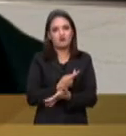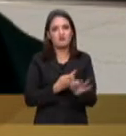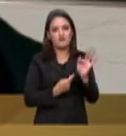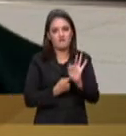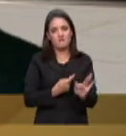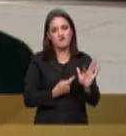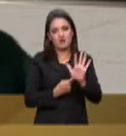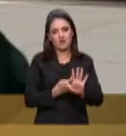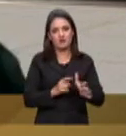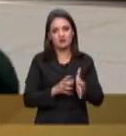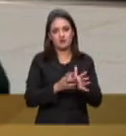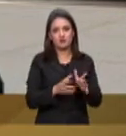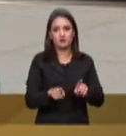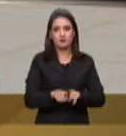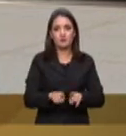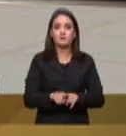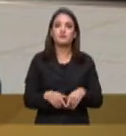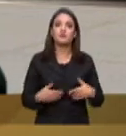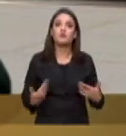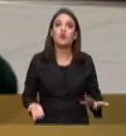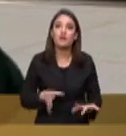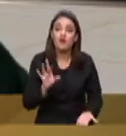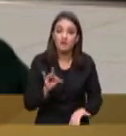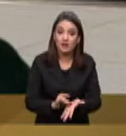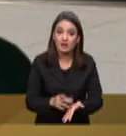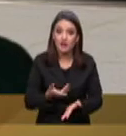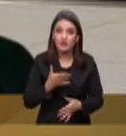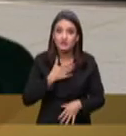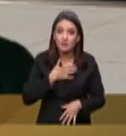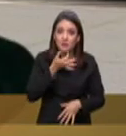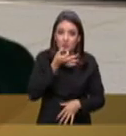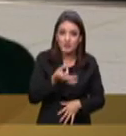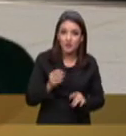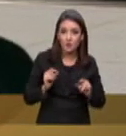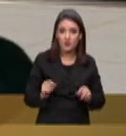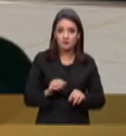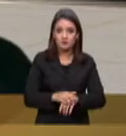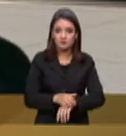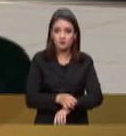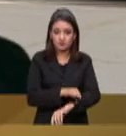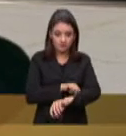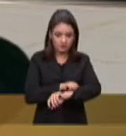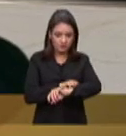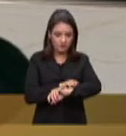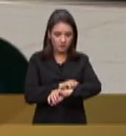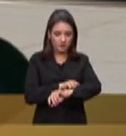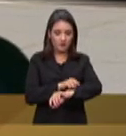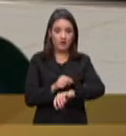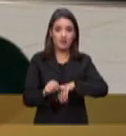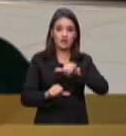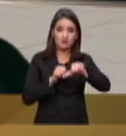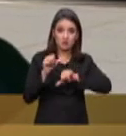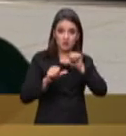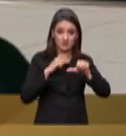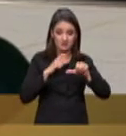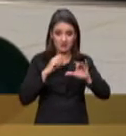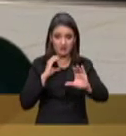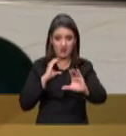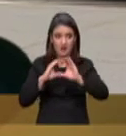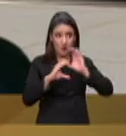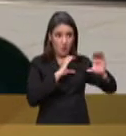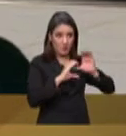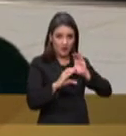partidárias. Pois bem, na realidade, em meu sentir, as mudanças observadas nas comunicações